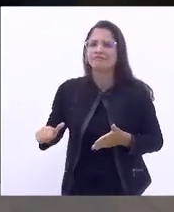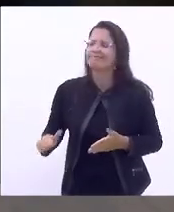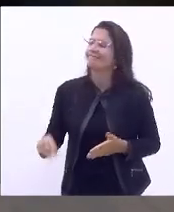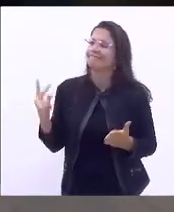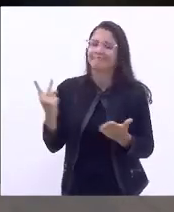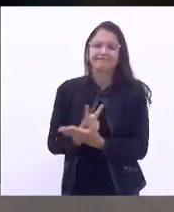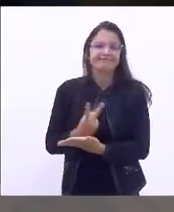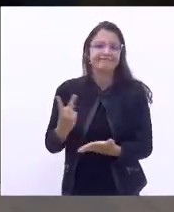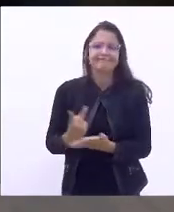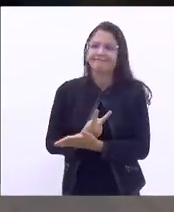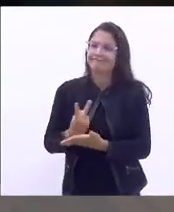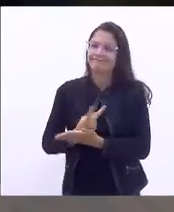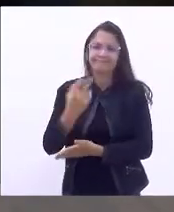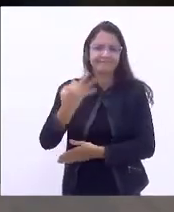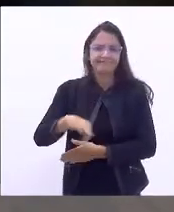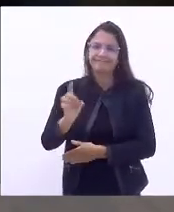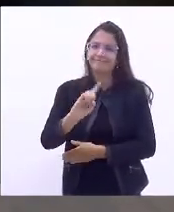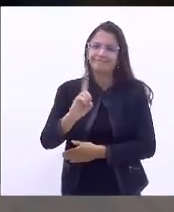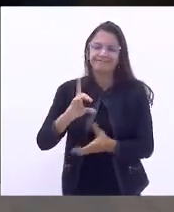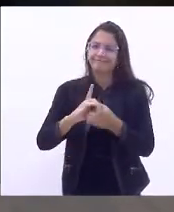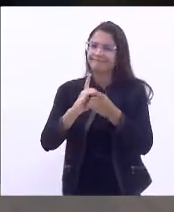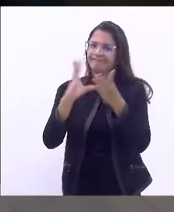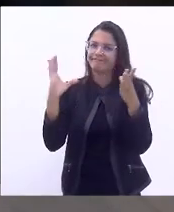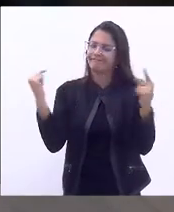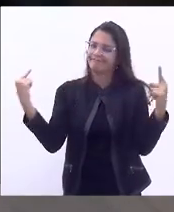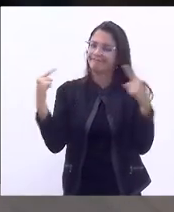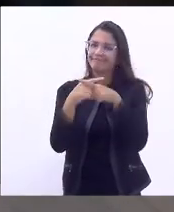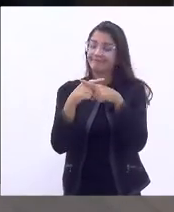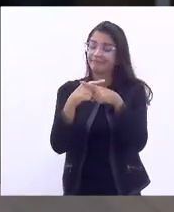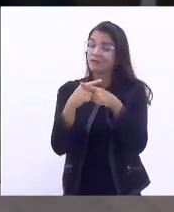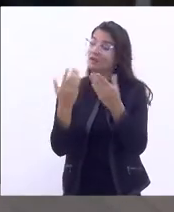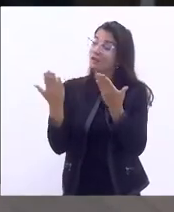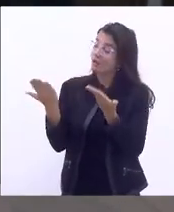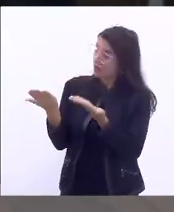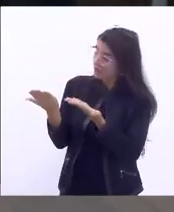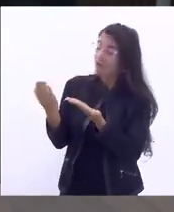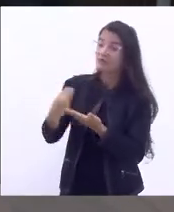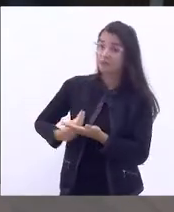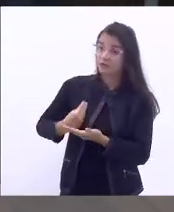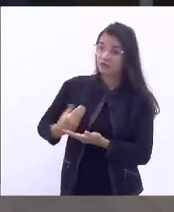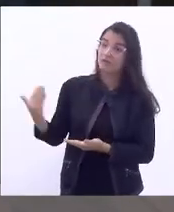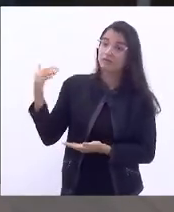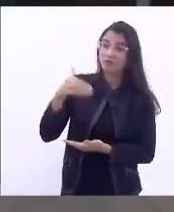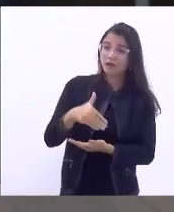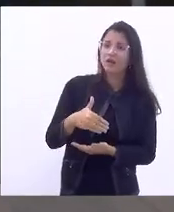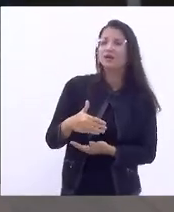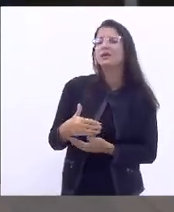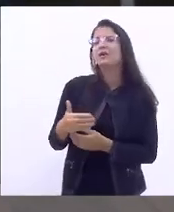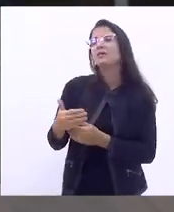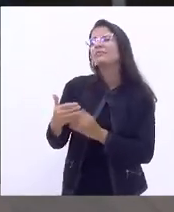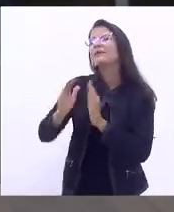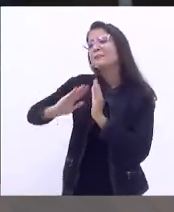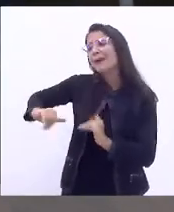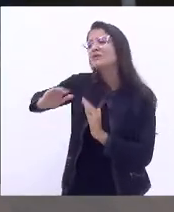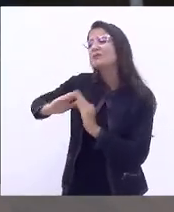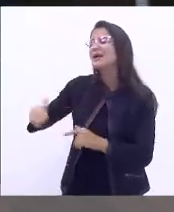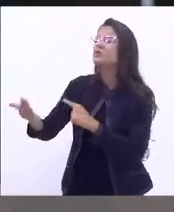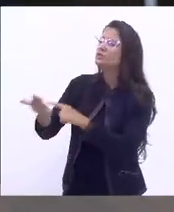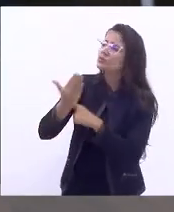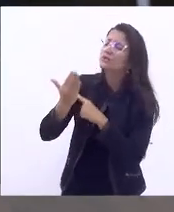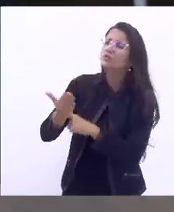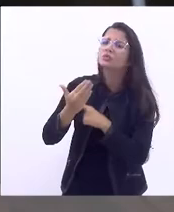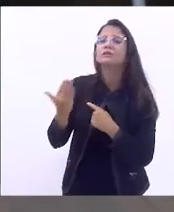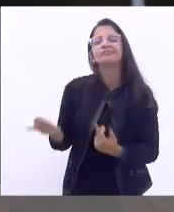ilícita e uma agressão à democracia, e ela tem vindo aqui buscar o nosso apoio, porque a gente não pode deixar a